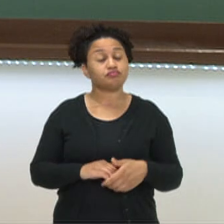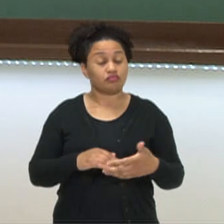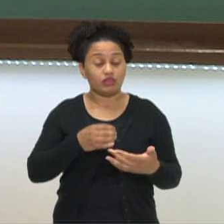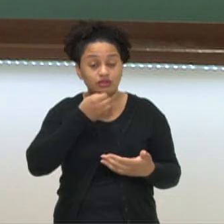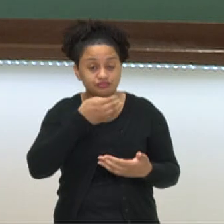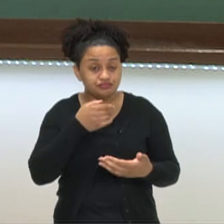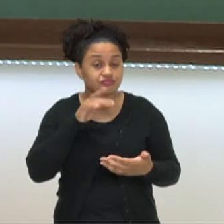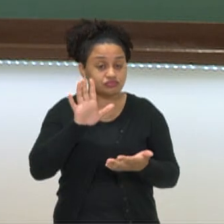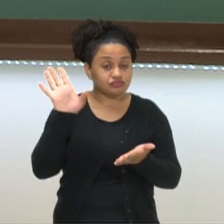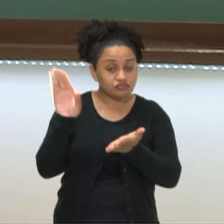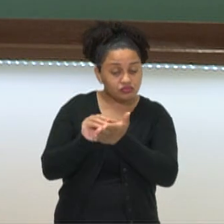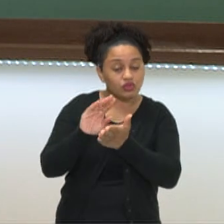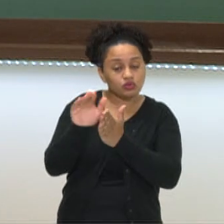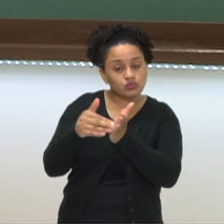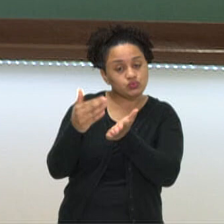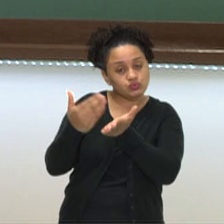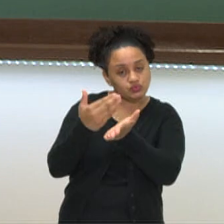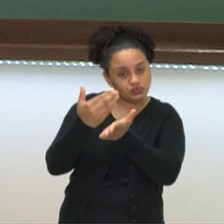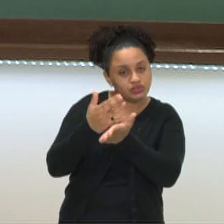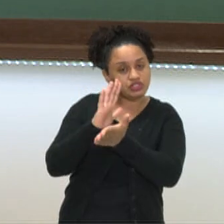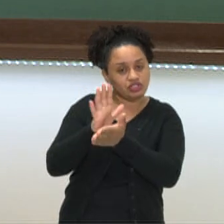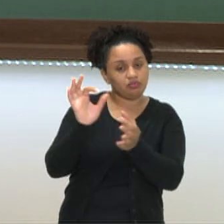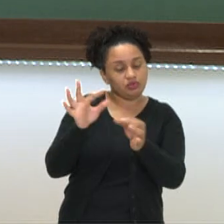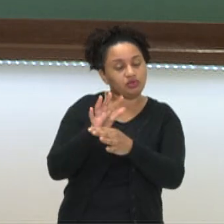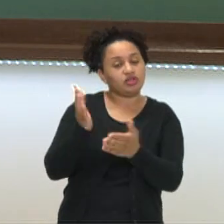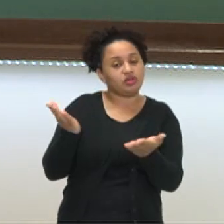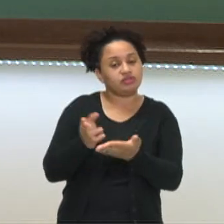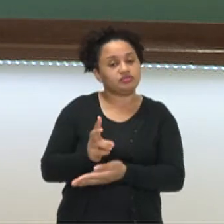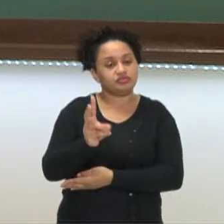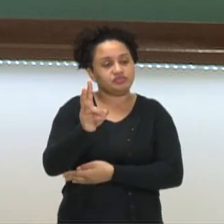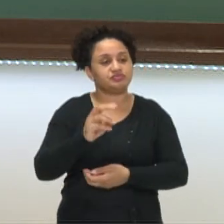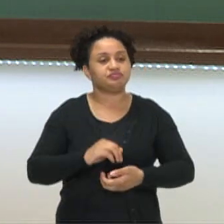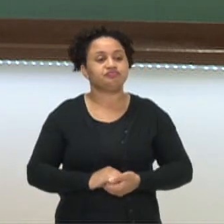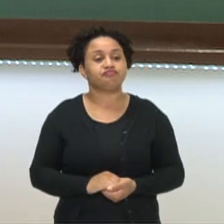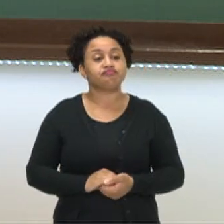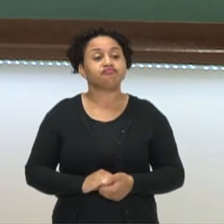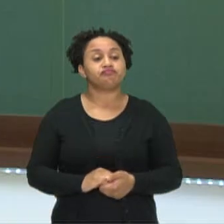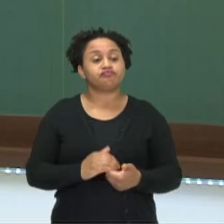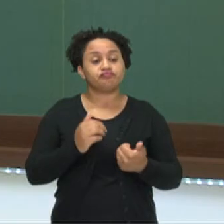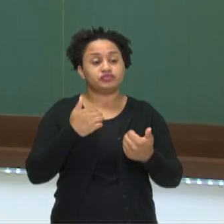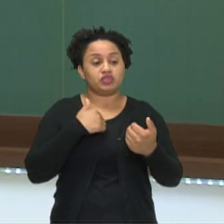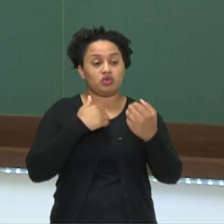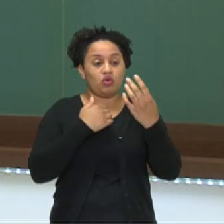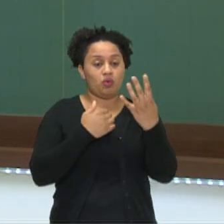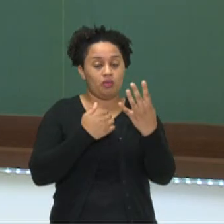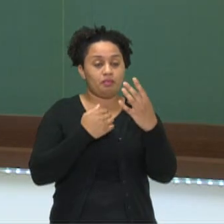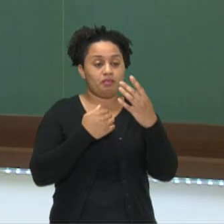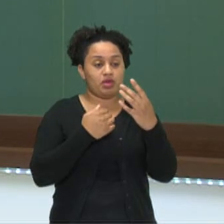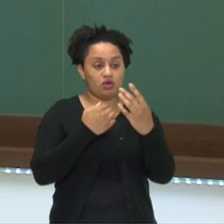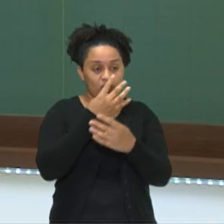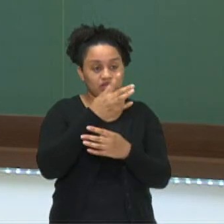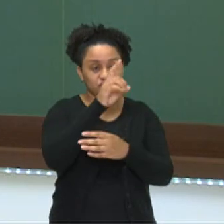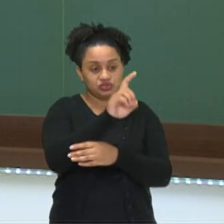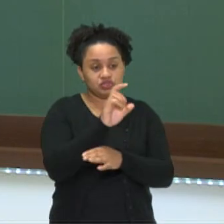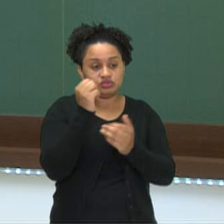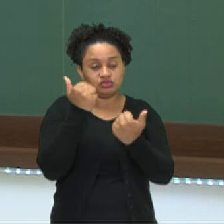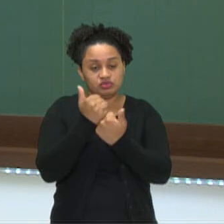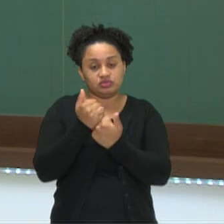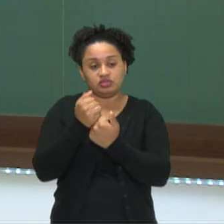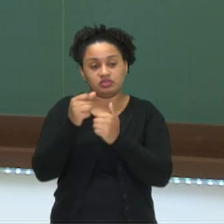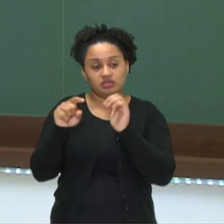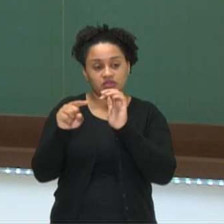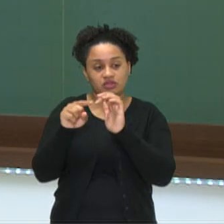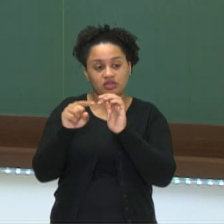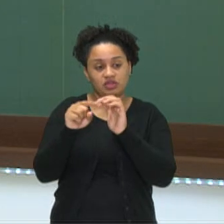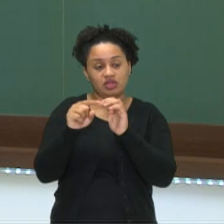Muito bem, copiar e registrar essa dica, vamos em frente. Então, nós substituímos no lugar do menos 4x, o mais 3x menos